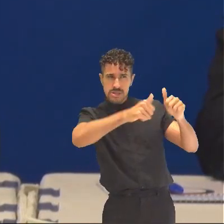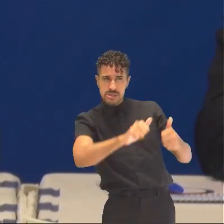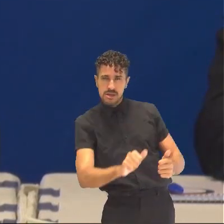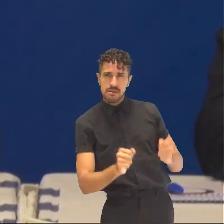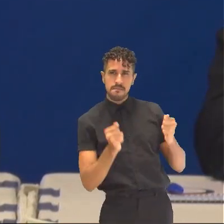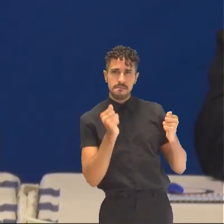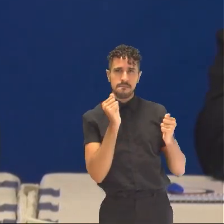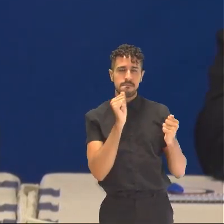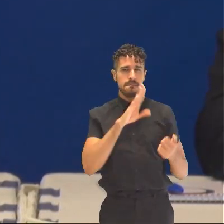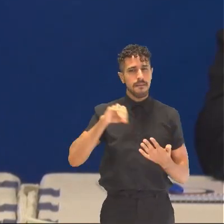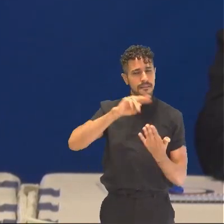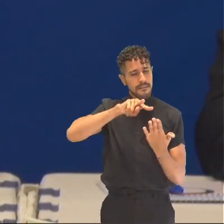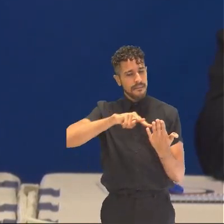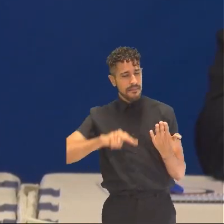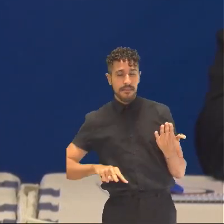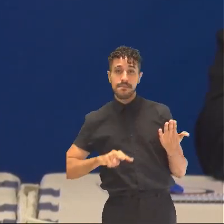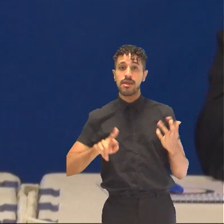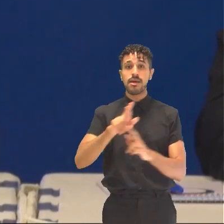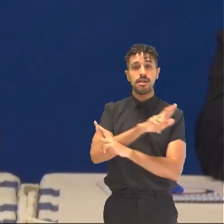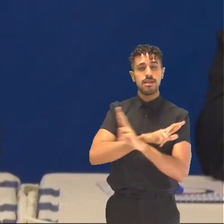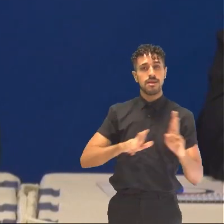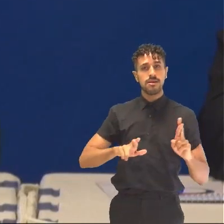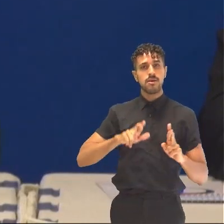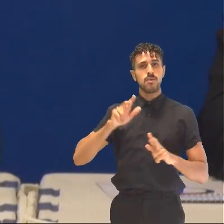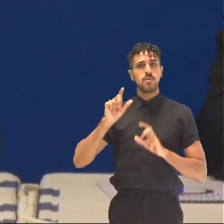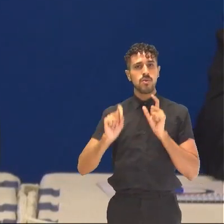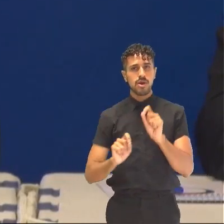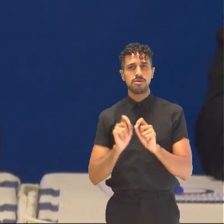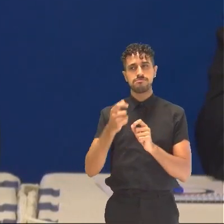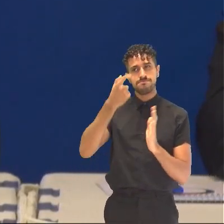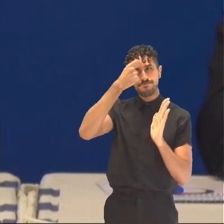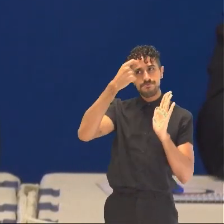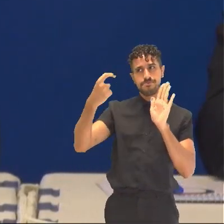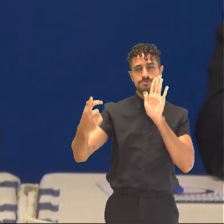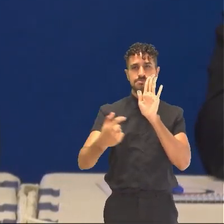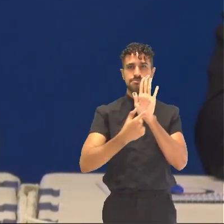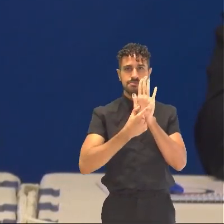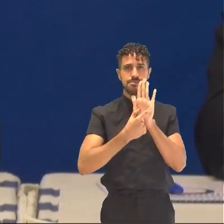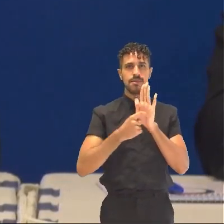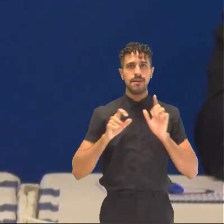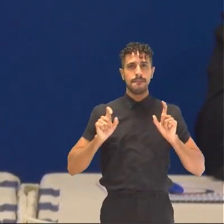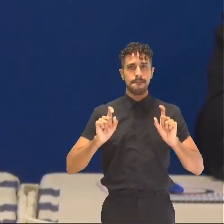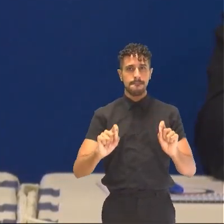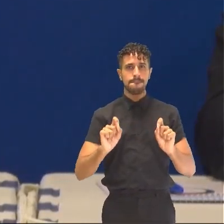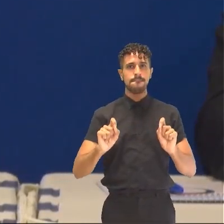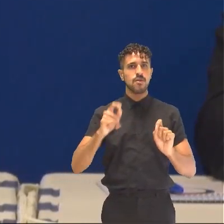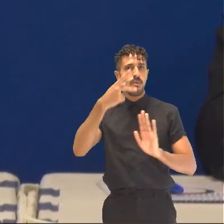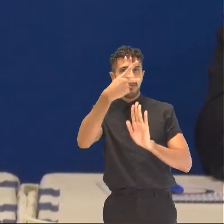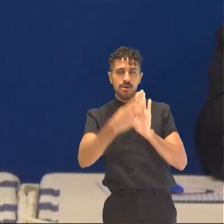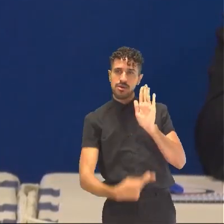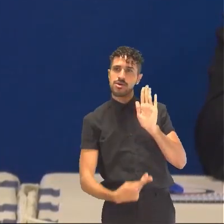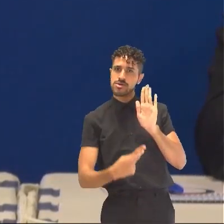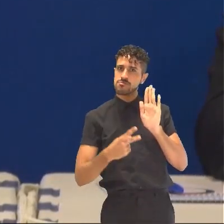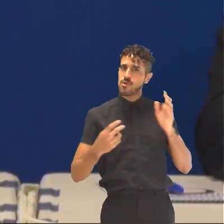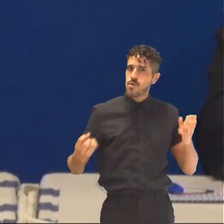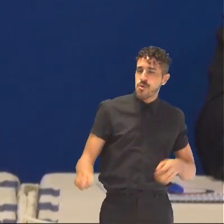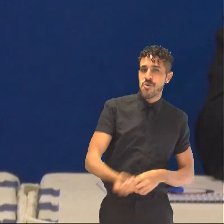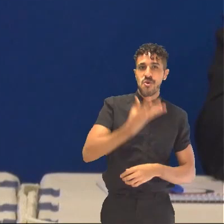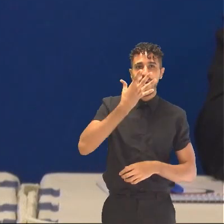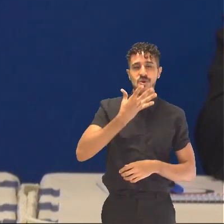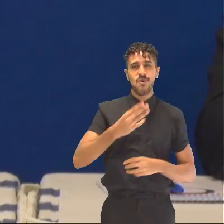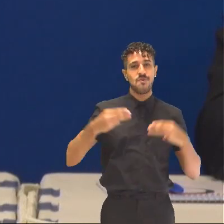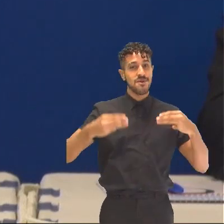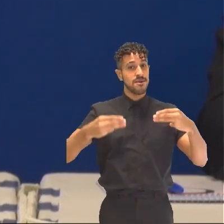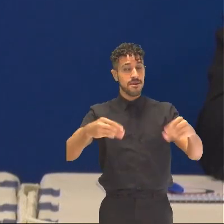em leitura oral, envolvendo o emprego de inteligência artificial, uma iniciativa inédita. O